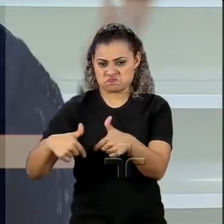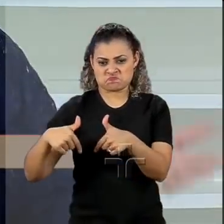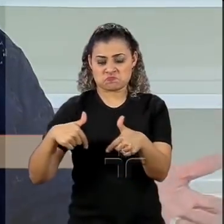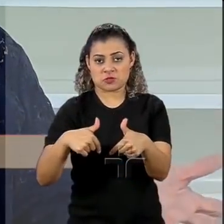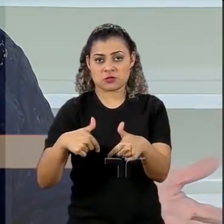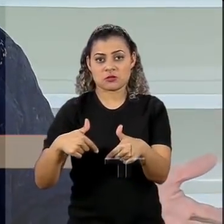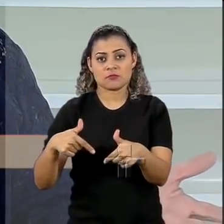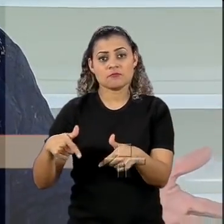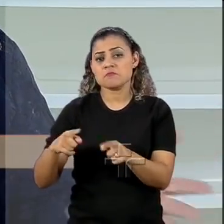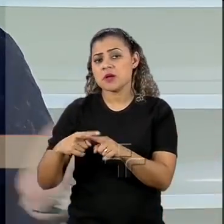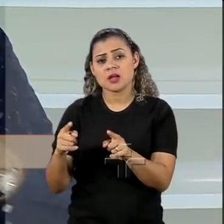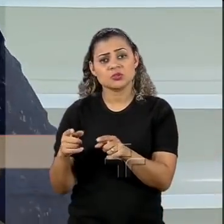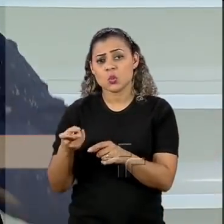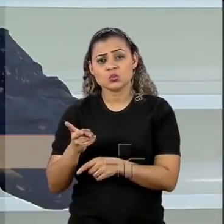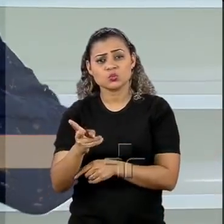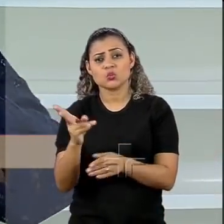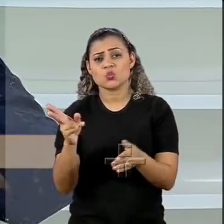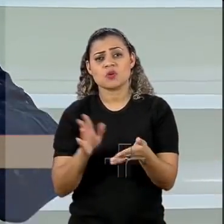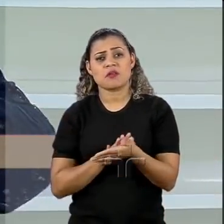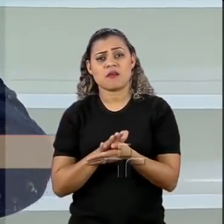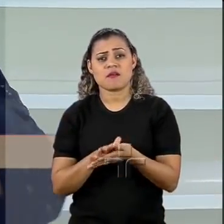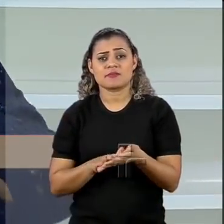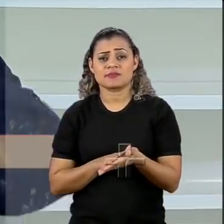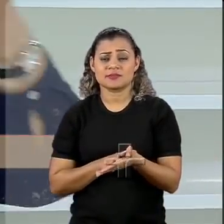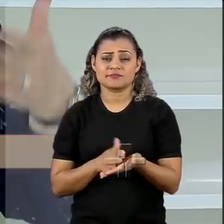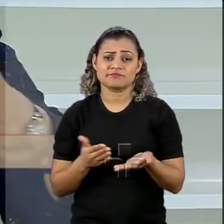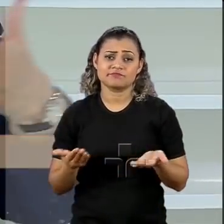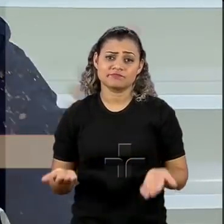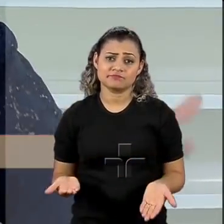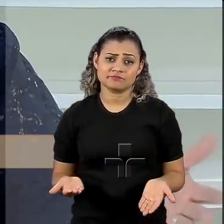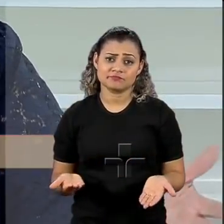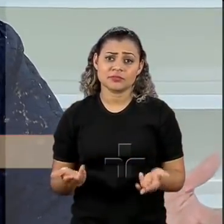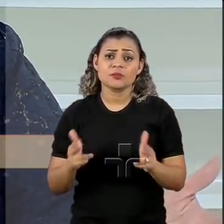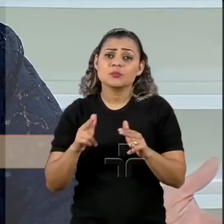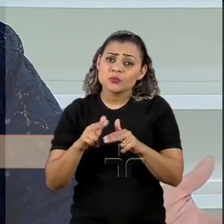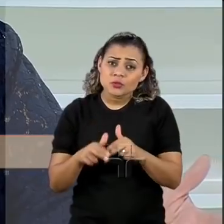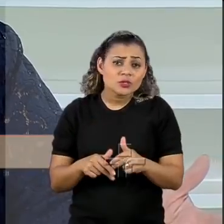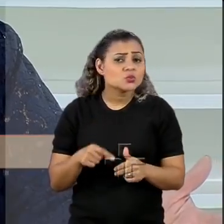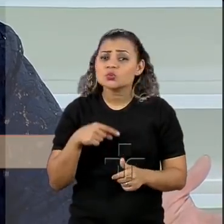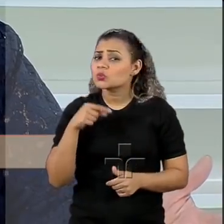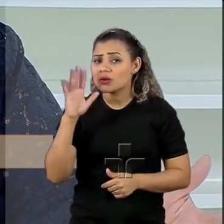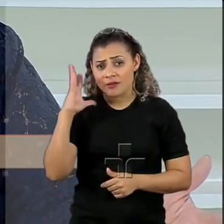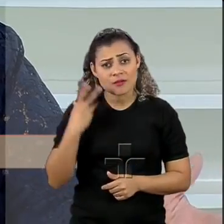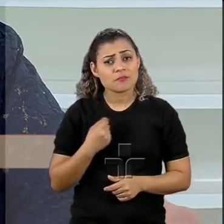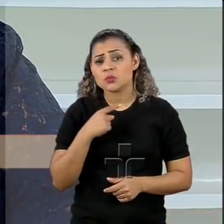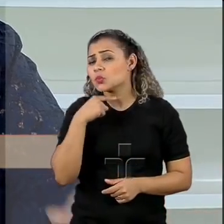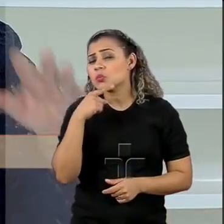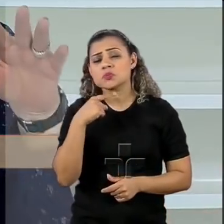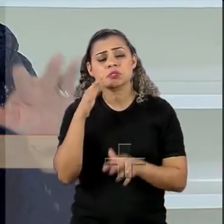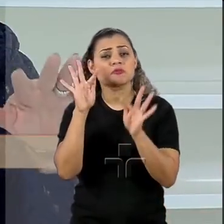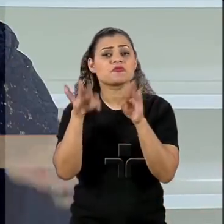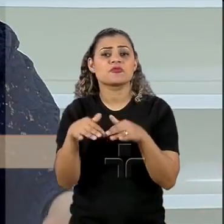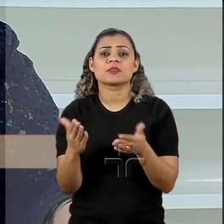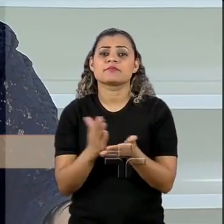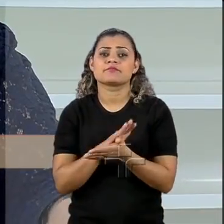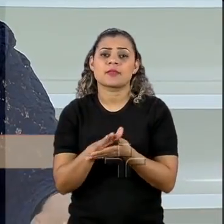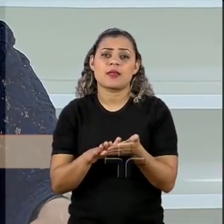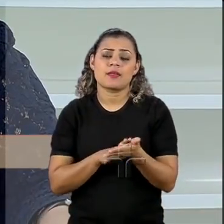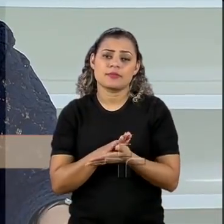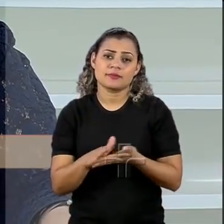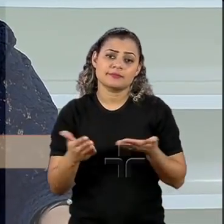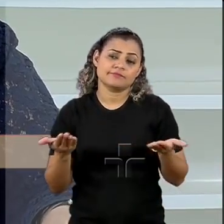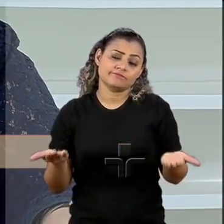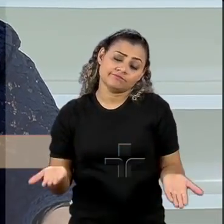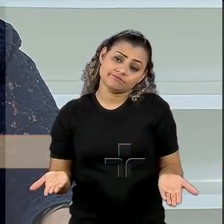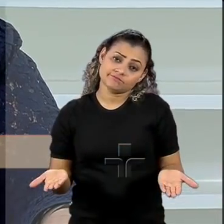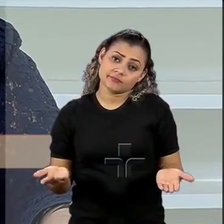um levantamento. E o levantamento, ela está saindo e não conseguiu terminar isso. Mas, realmente,